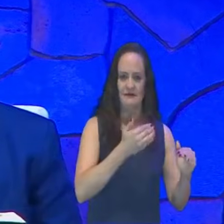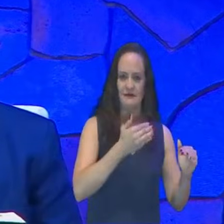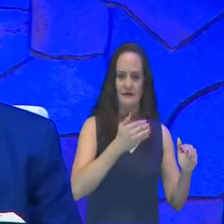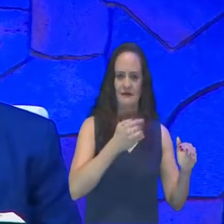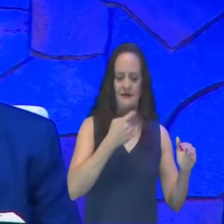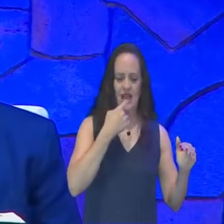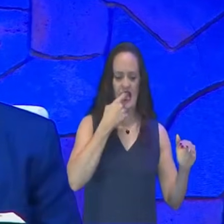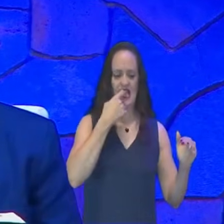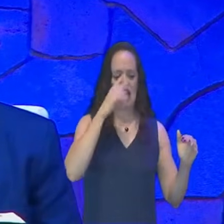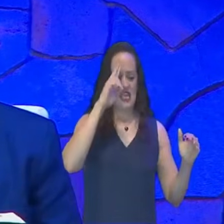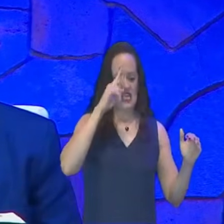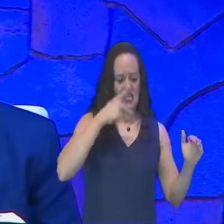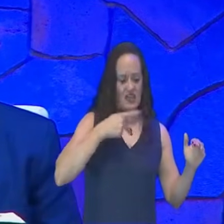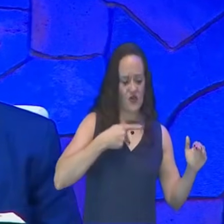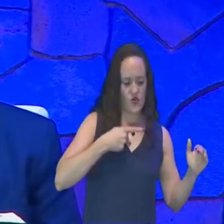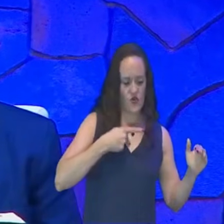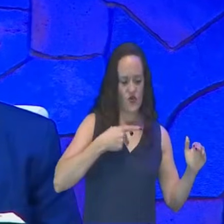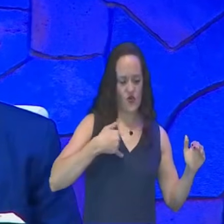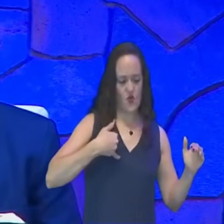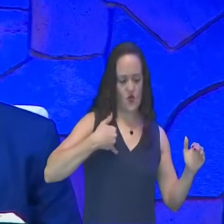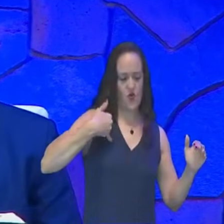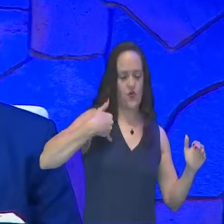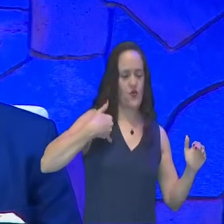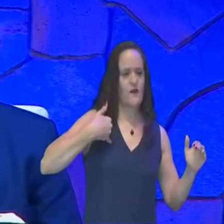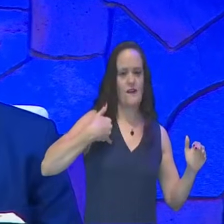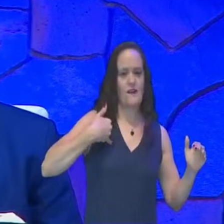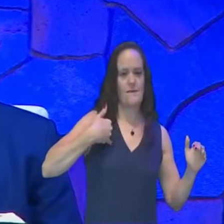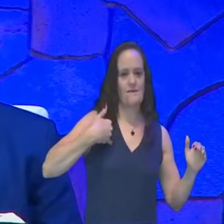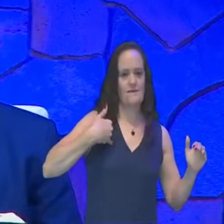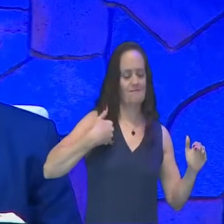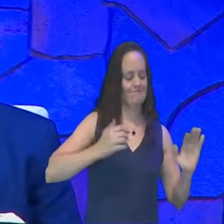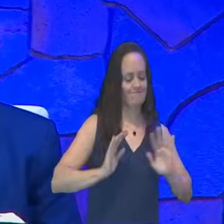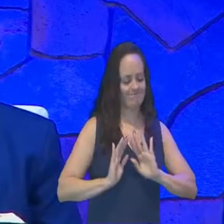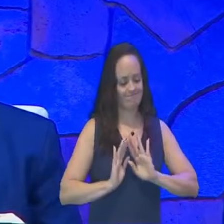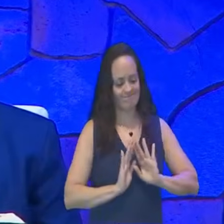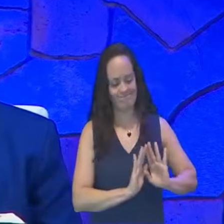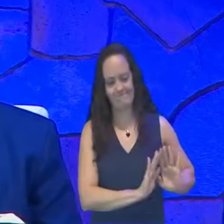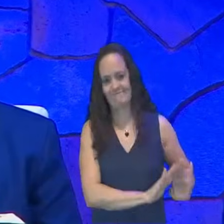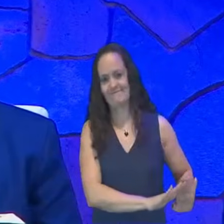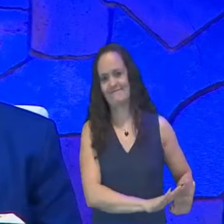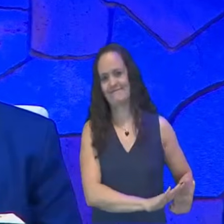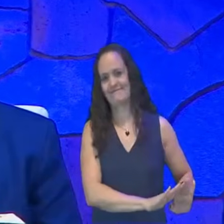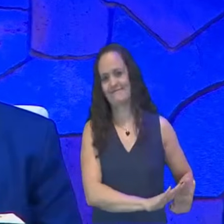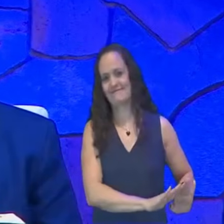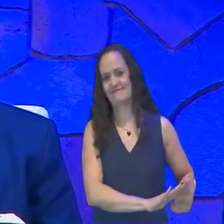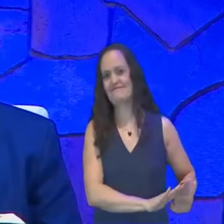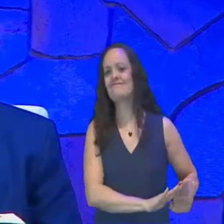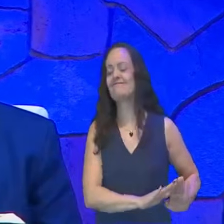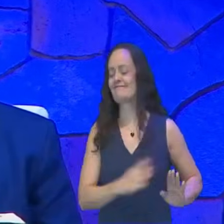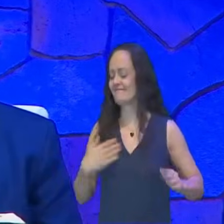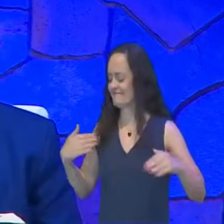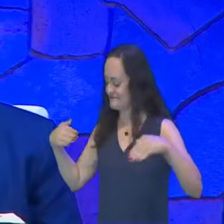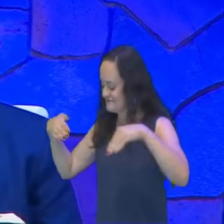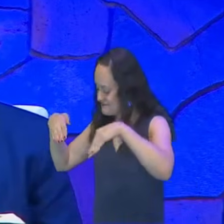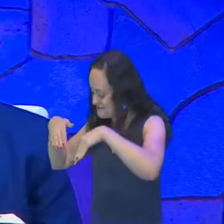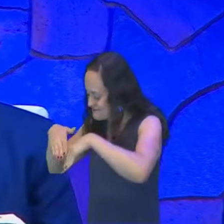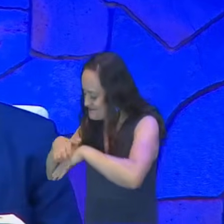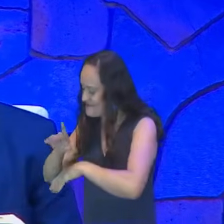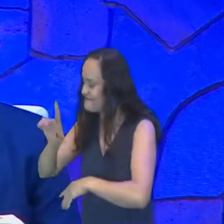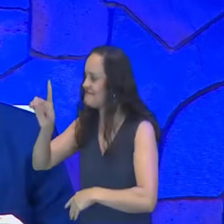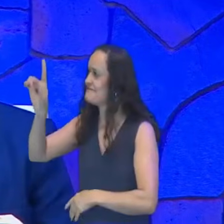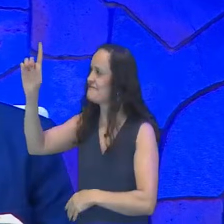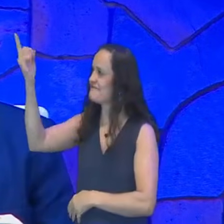iremos ter que rejeitar a lealdade a nós mesmos e render a